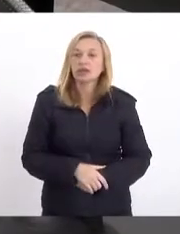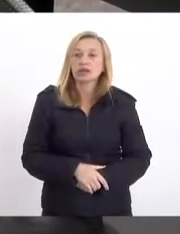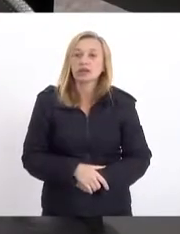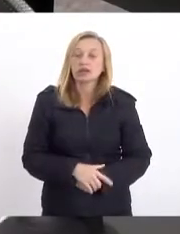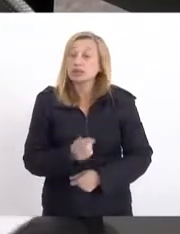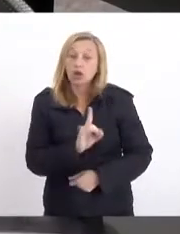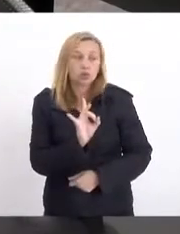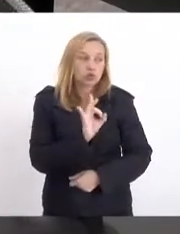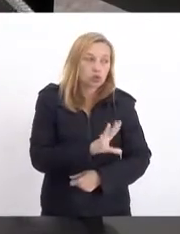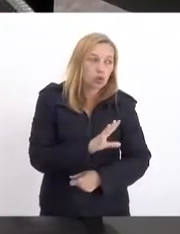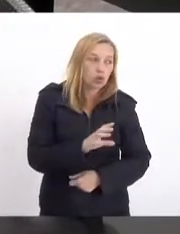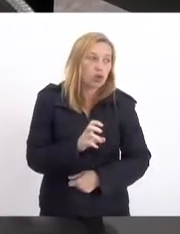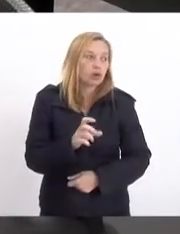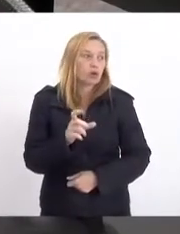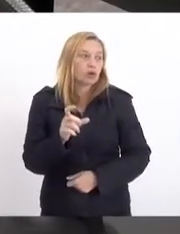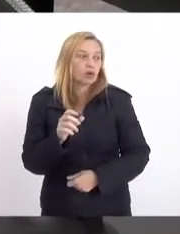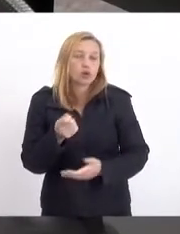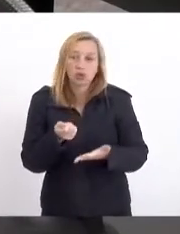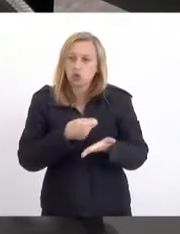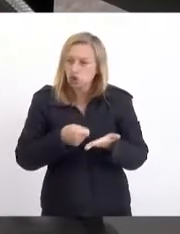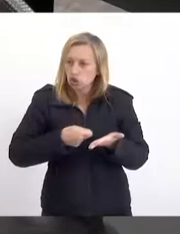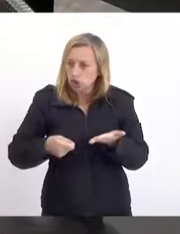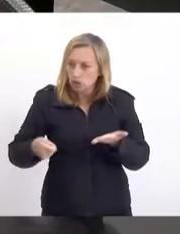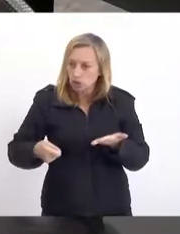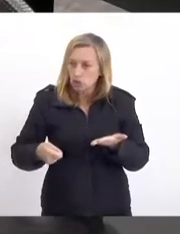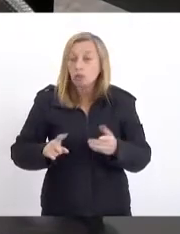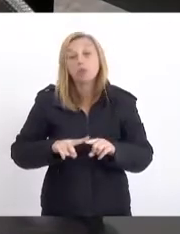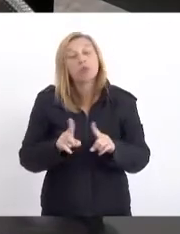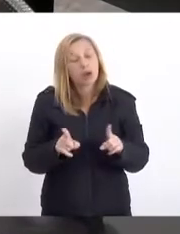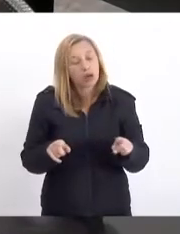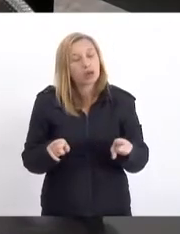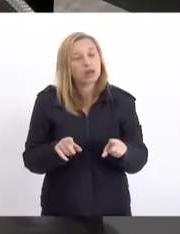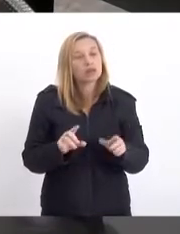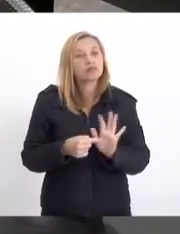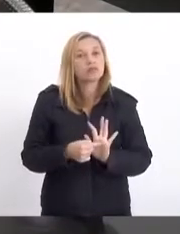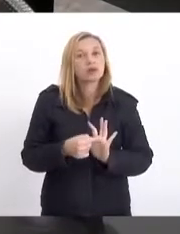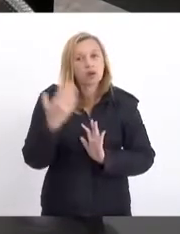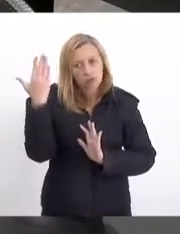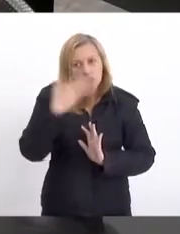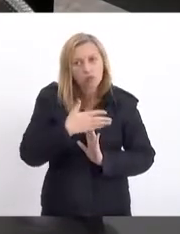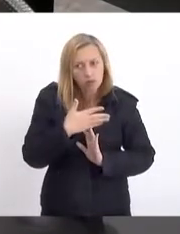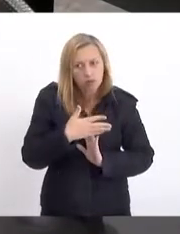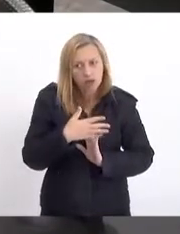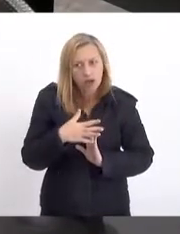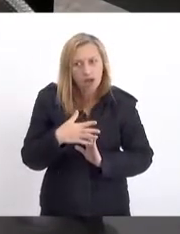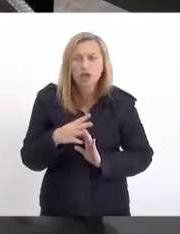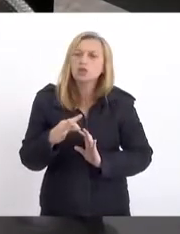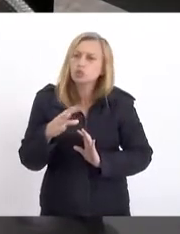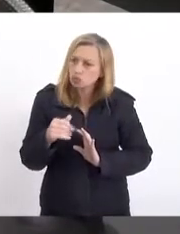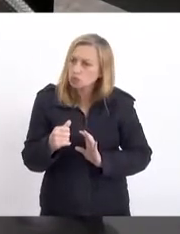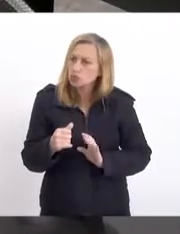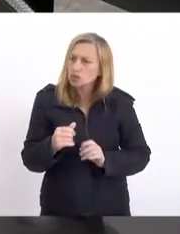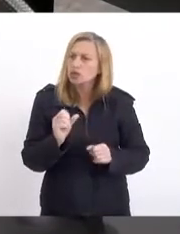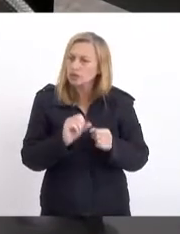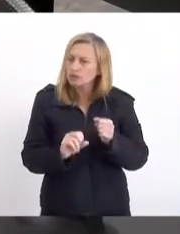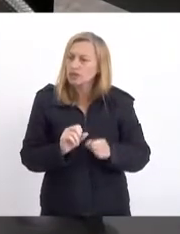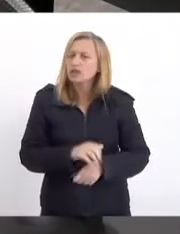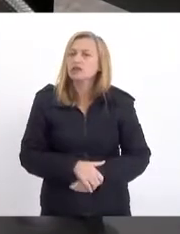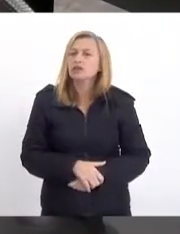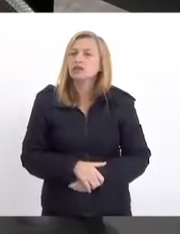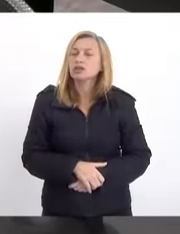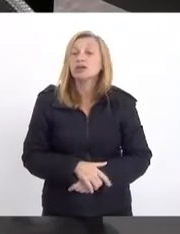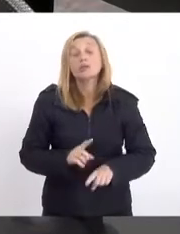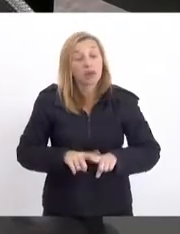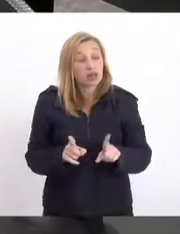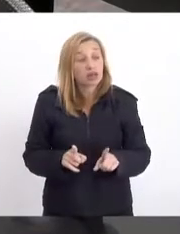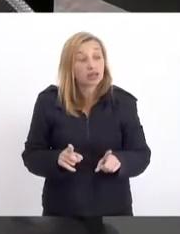não só o memorial descritivo, mas para justificar aquilo que está sendo previsto,